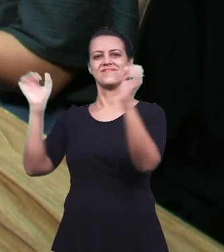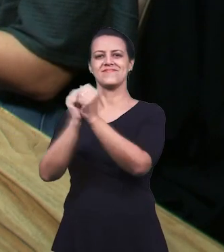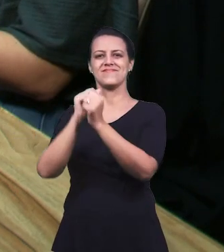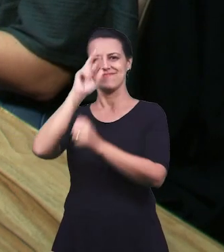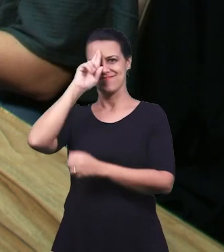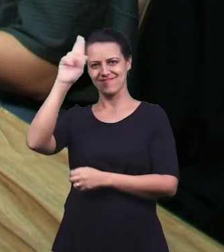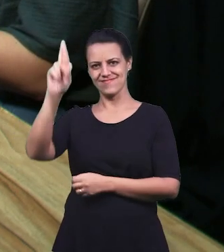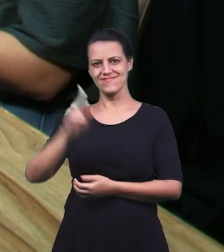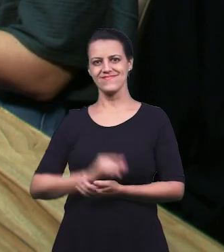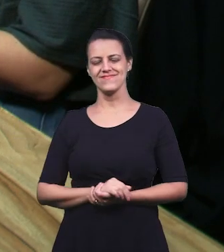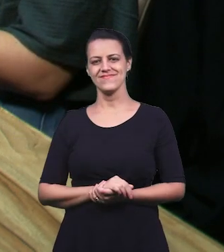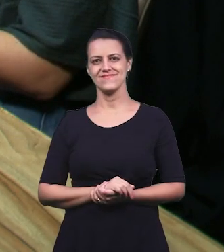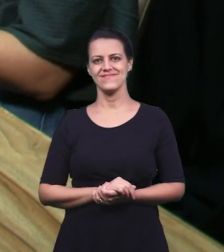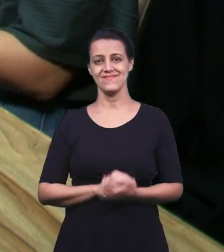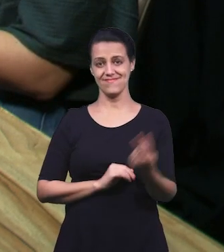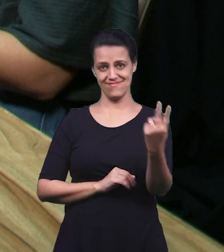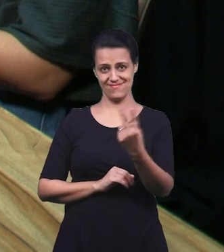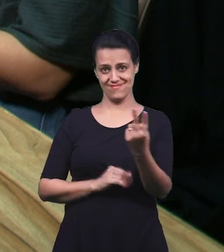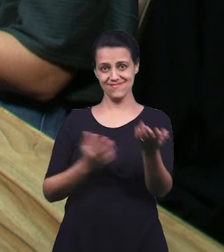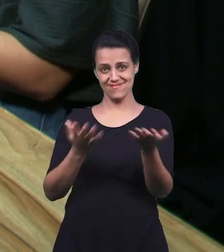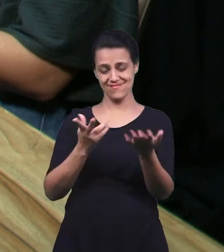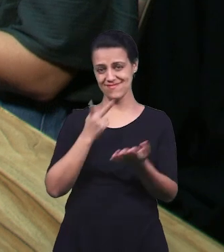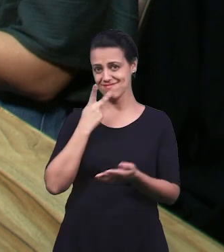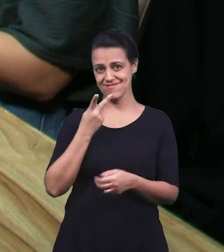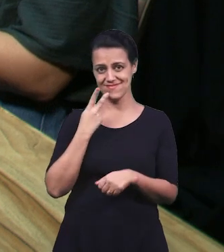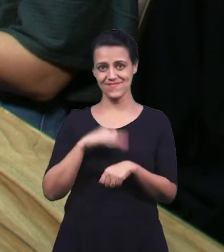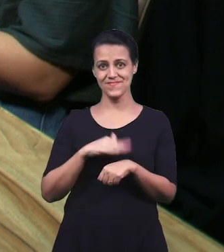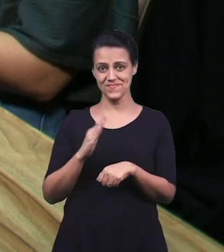a Deus. Raquel e Rebeca, vocês querem trazer mais alguma